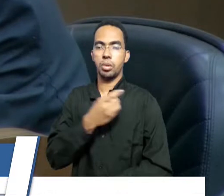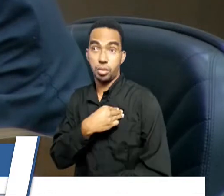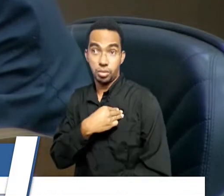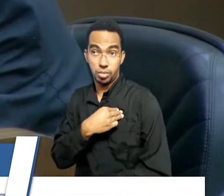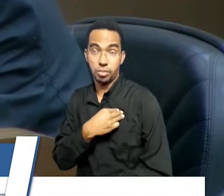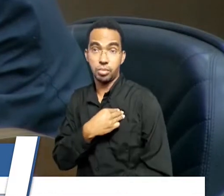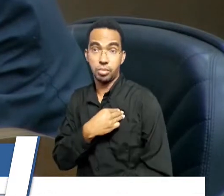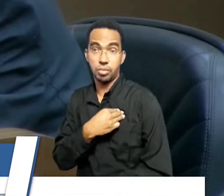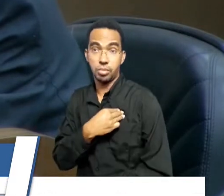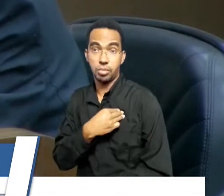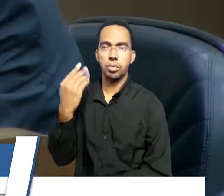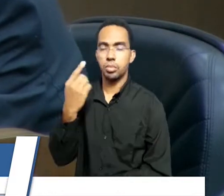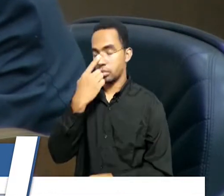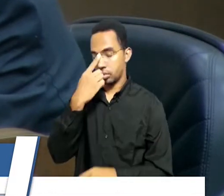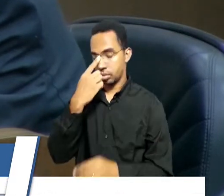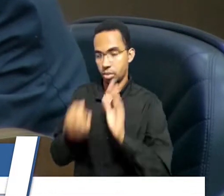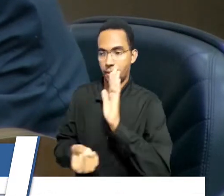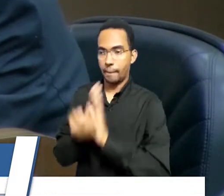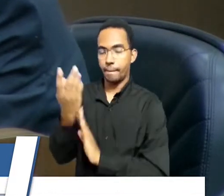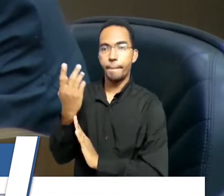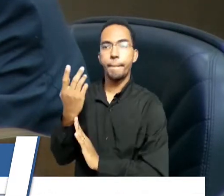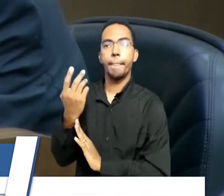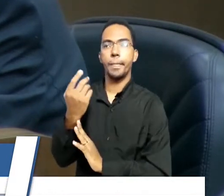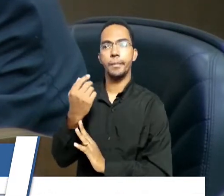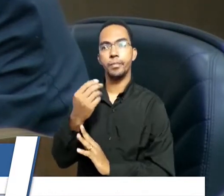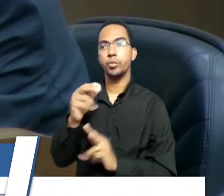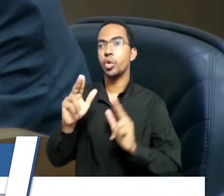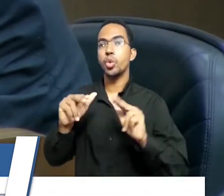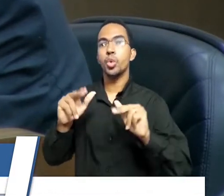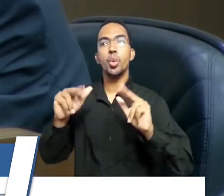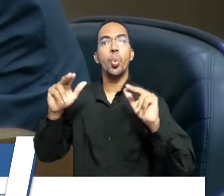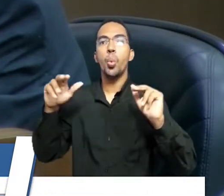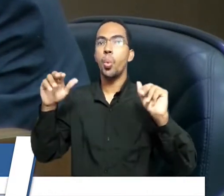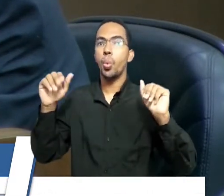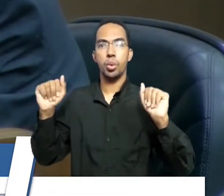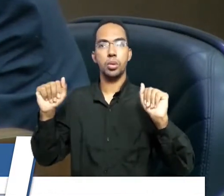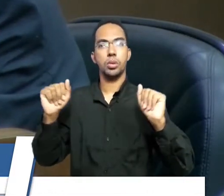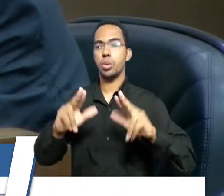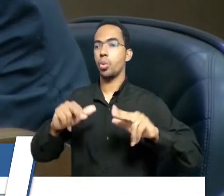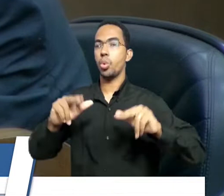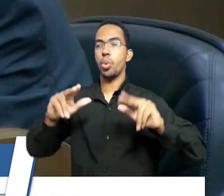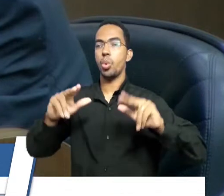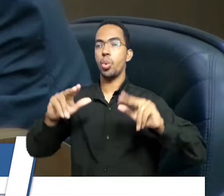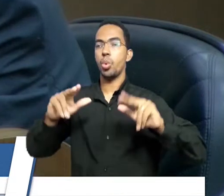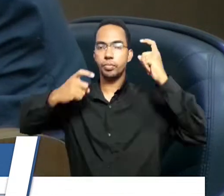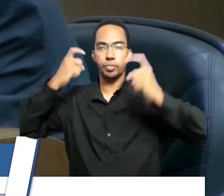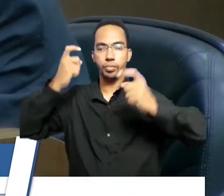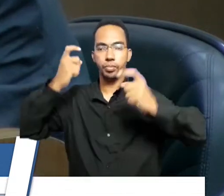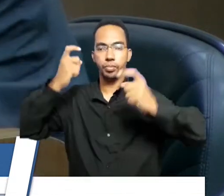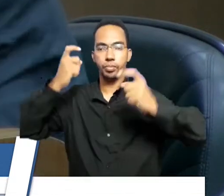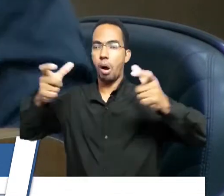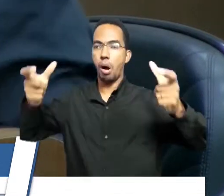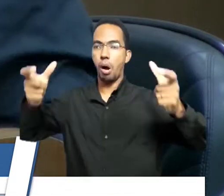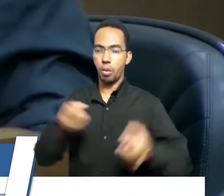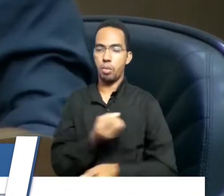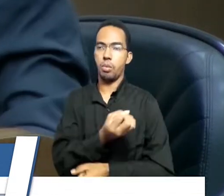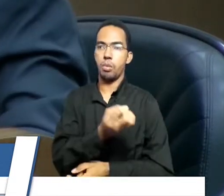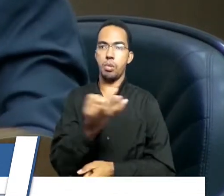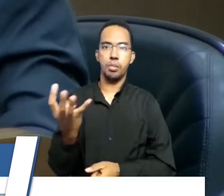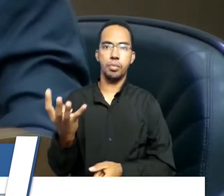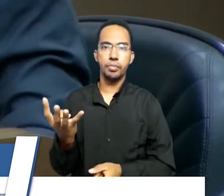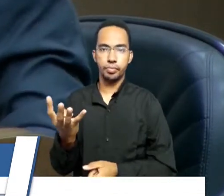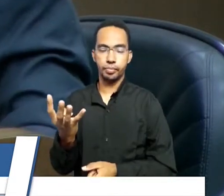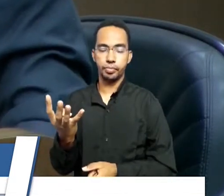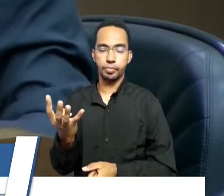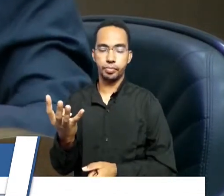criação, nunca se houve uma preocupação de aumentar o efetivo. Então, agora, ó, já foi